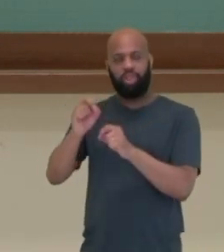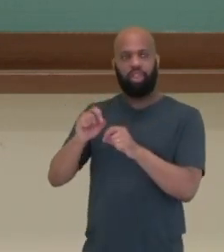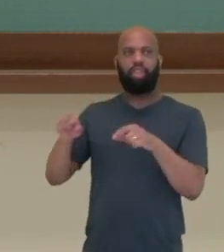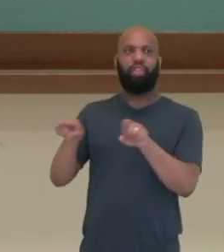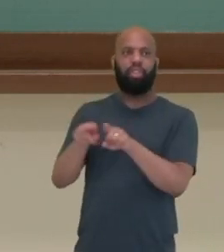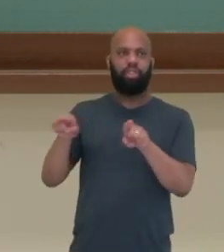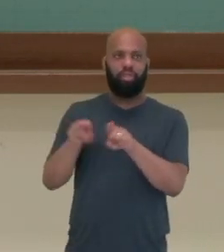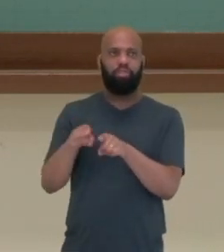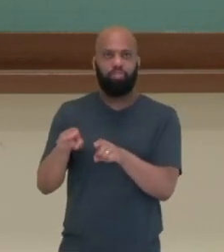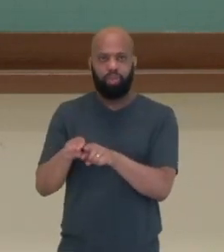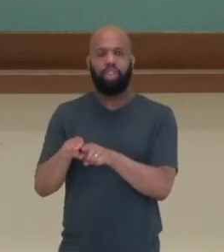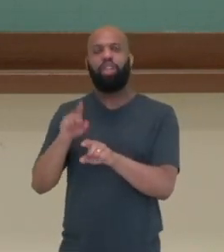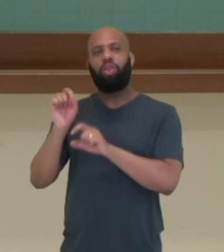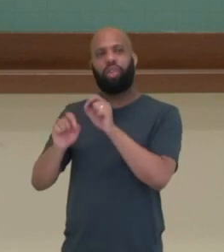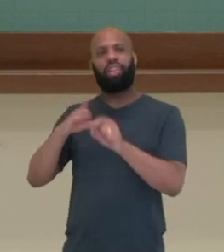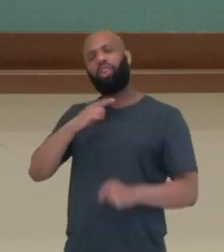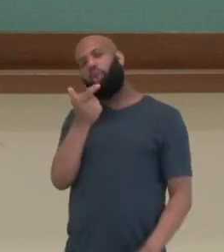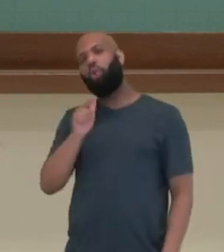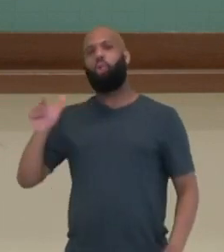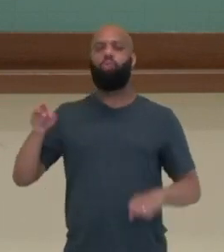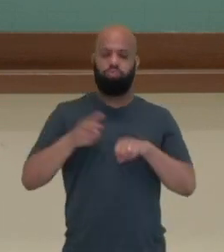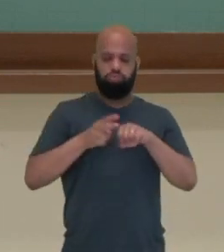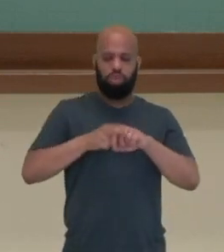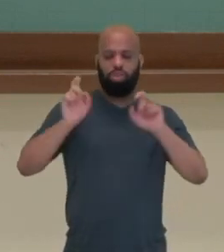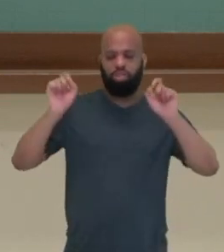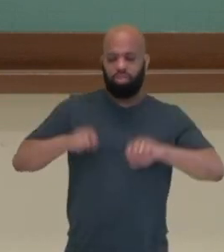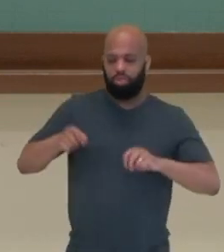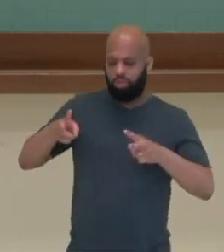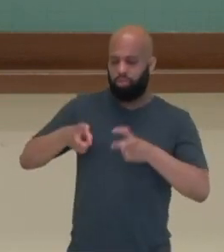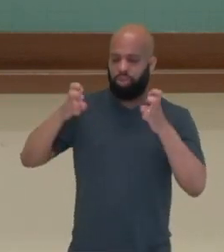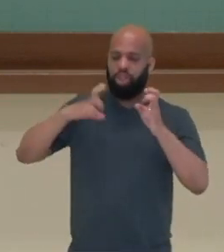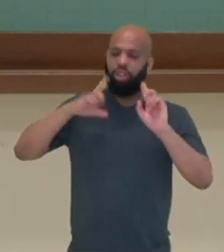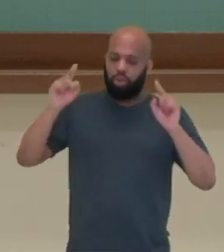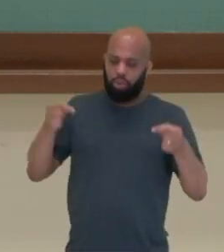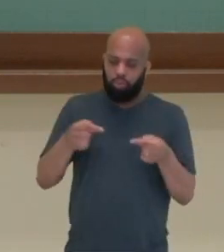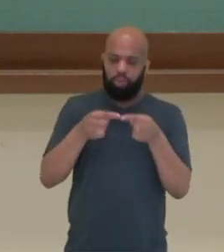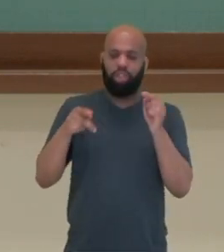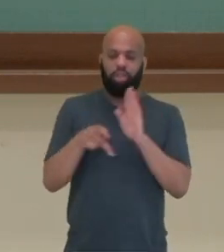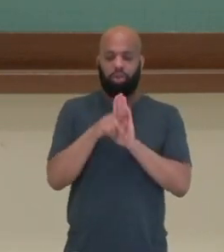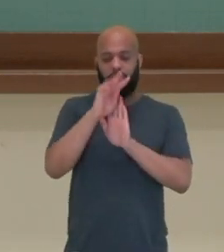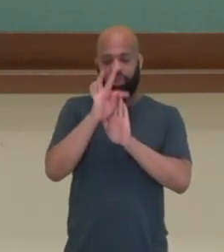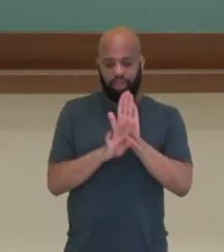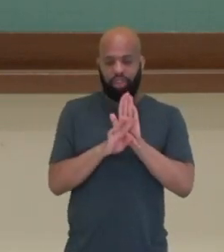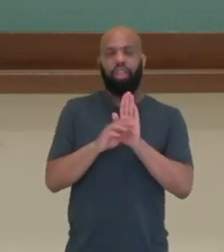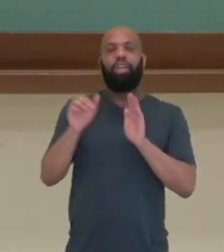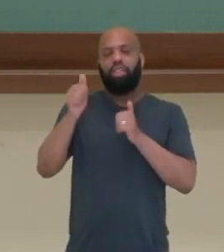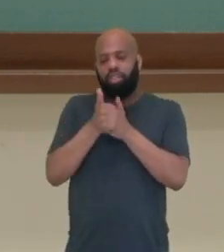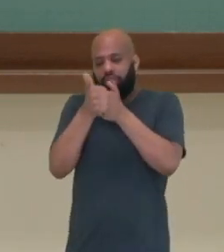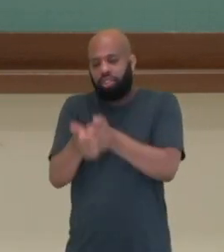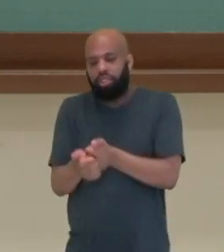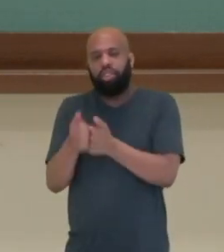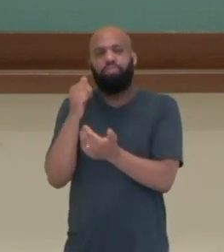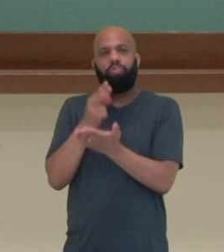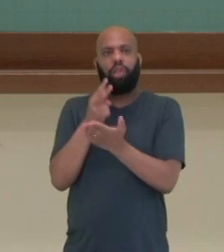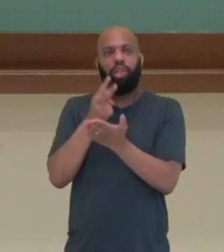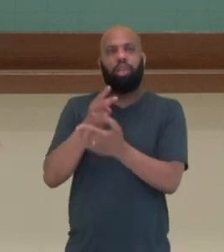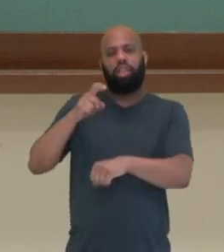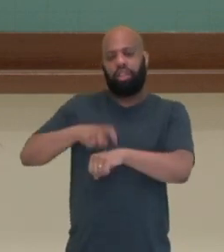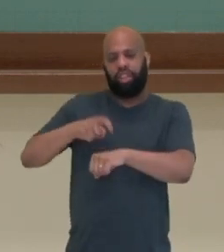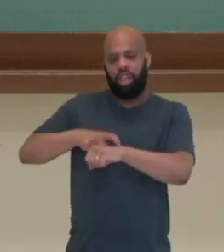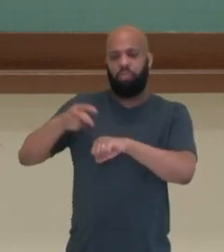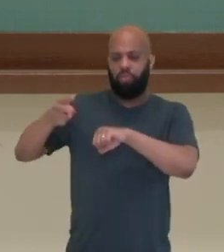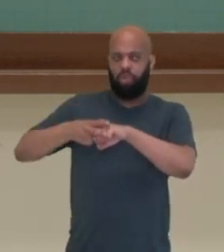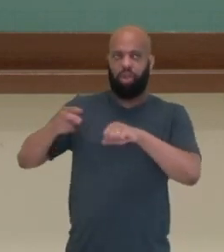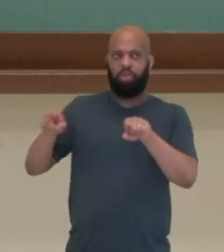E todos os outros aqui eu posso ver que o quê? De acordo com o texto, seguem o mesmo tempo